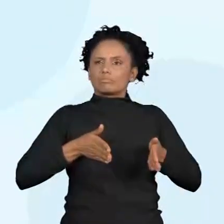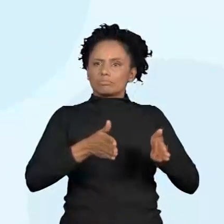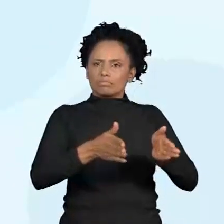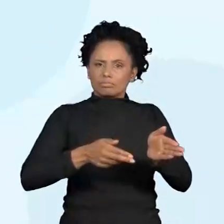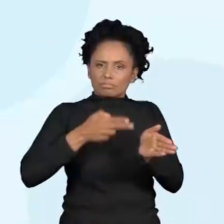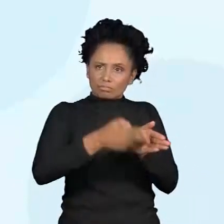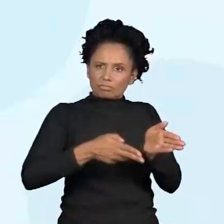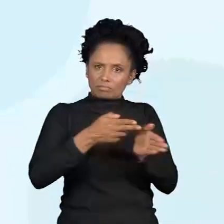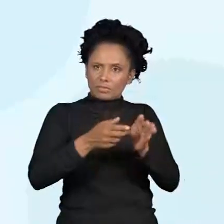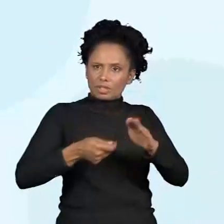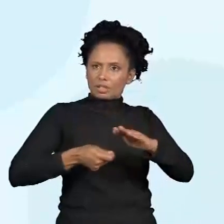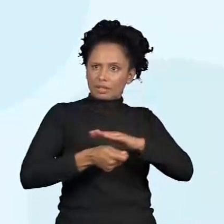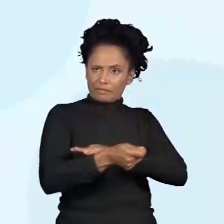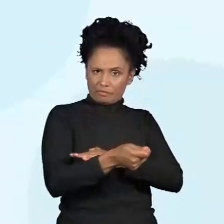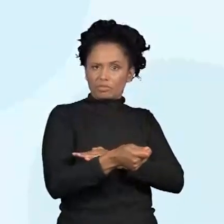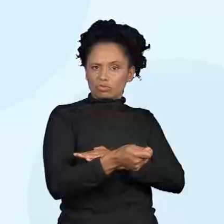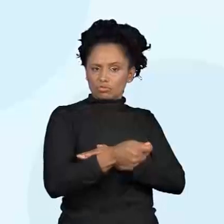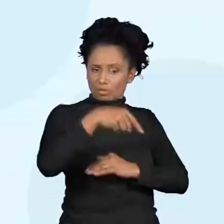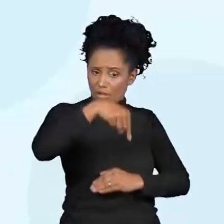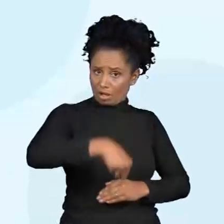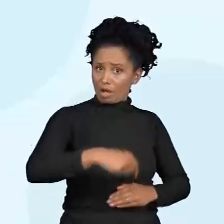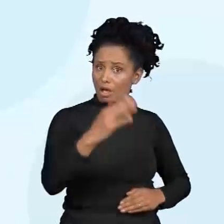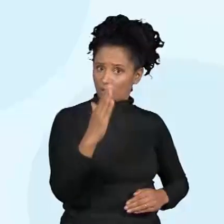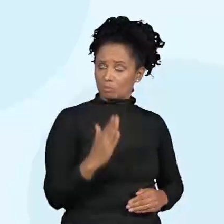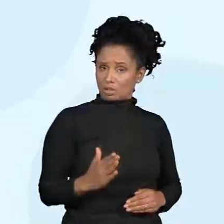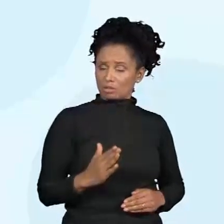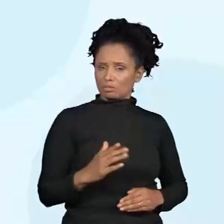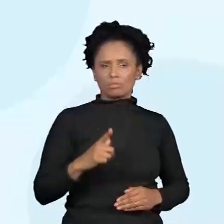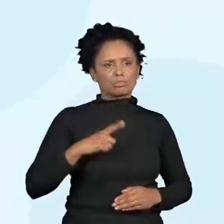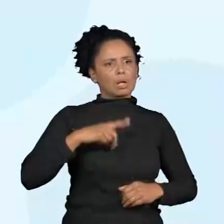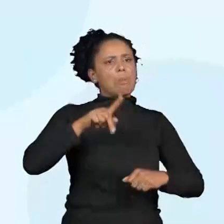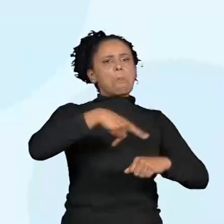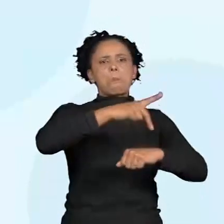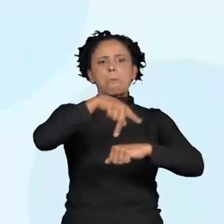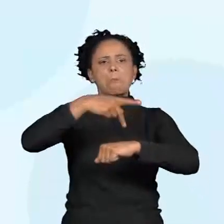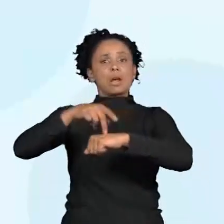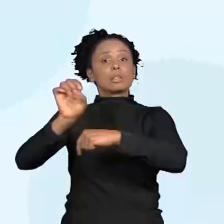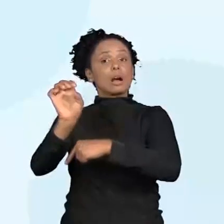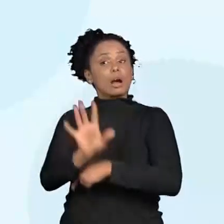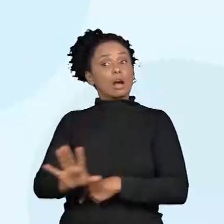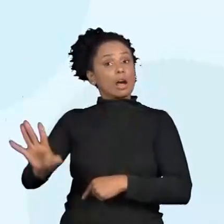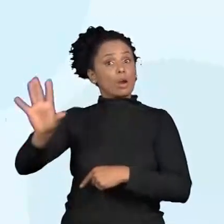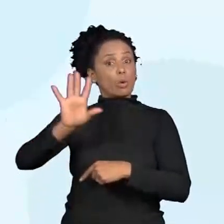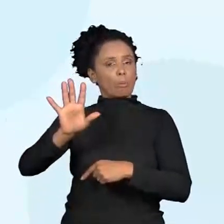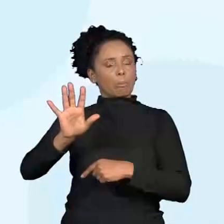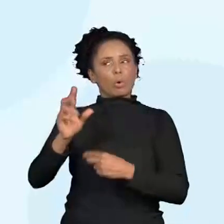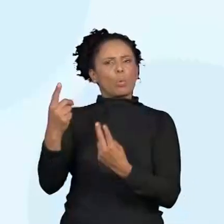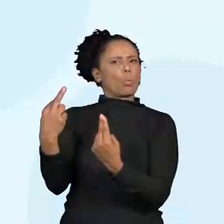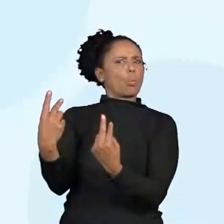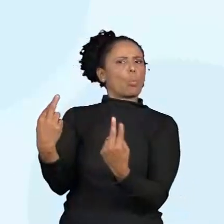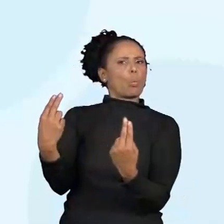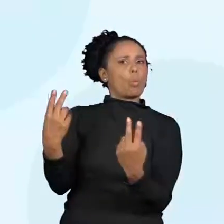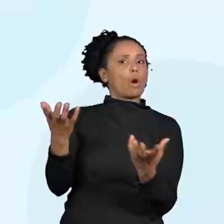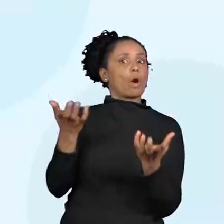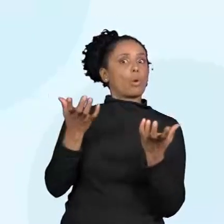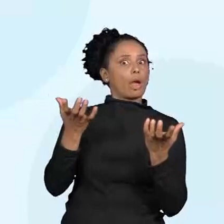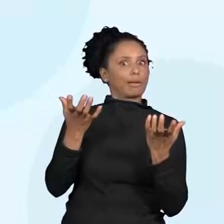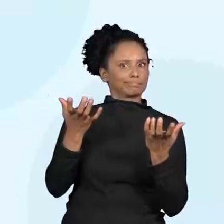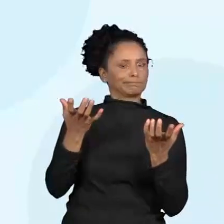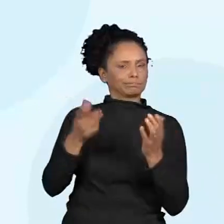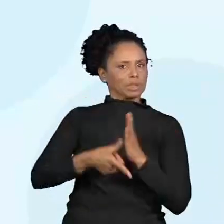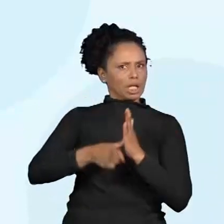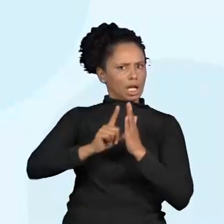no Brasil, seguindo a tendência de países europeus. Então, já na Europa, já tinha toda essa tendência